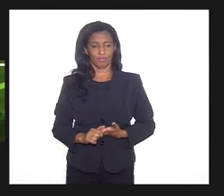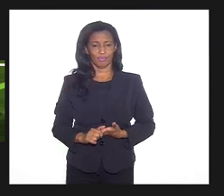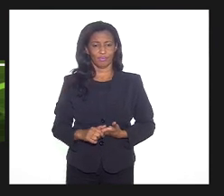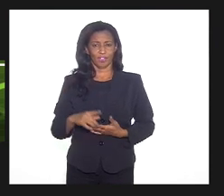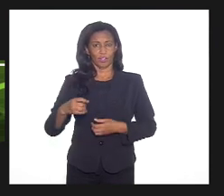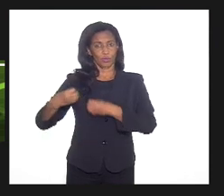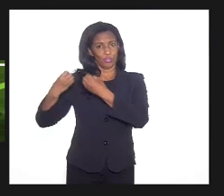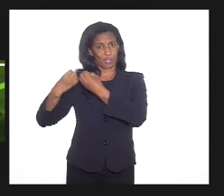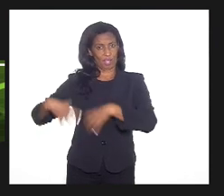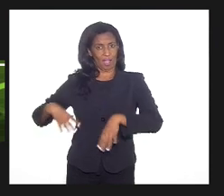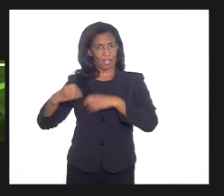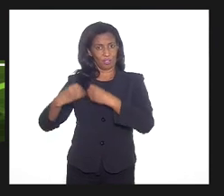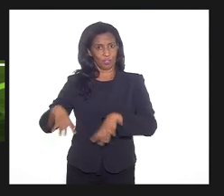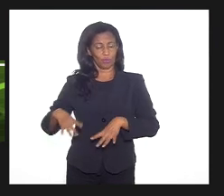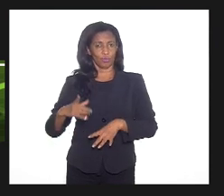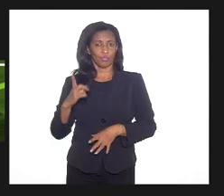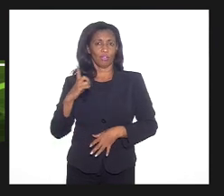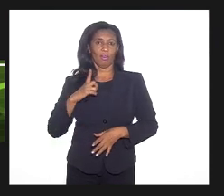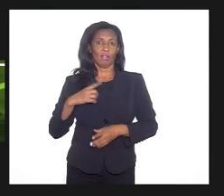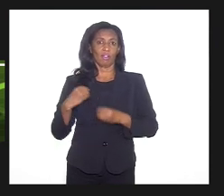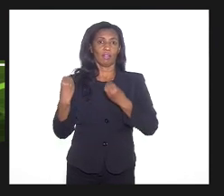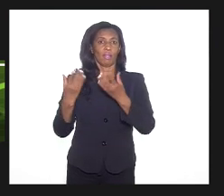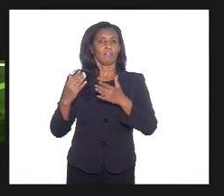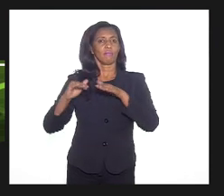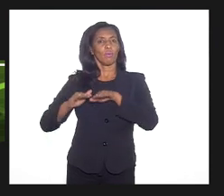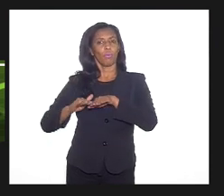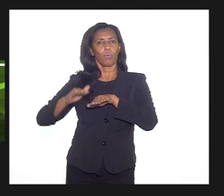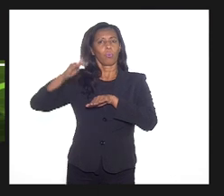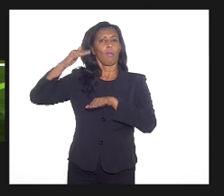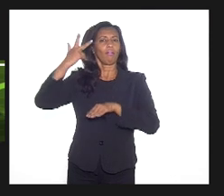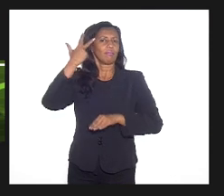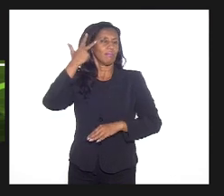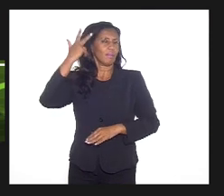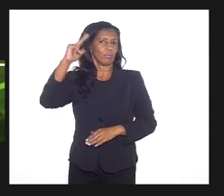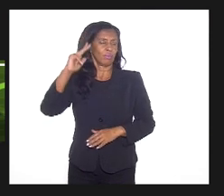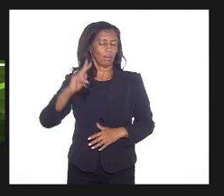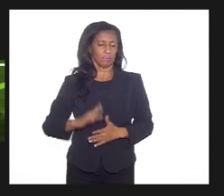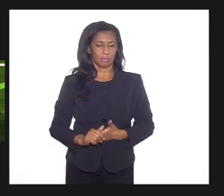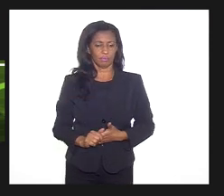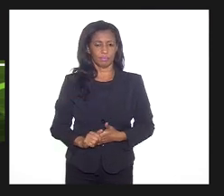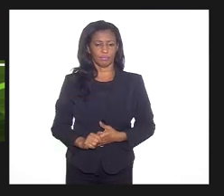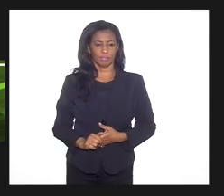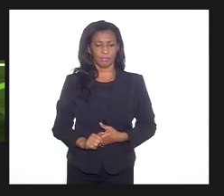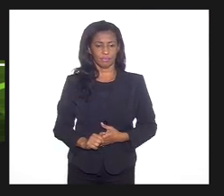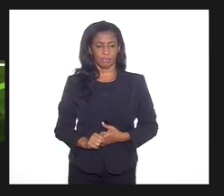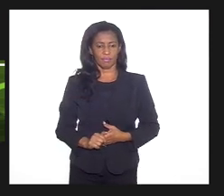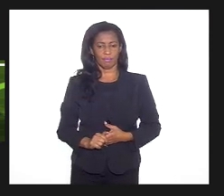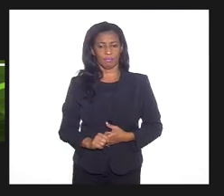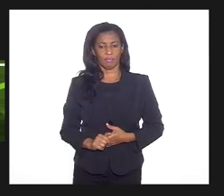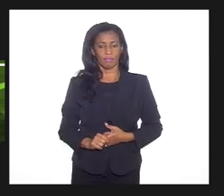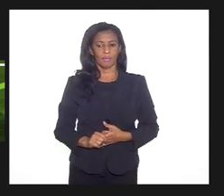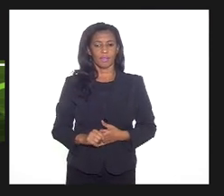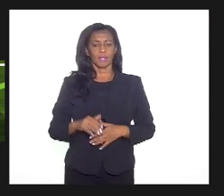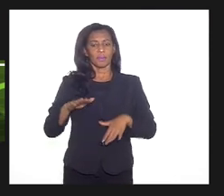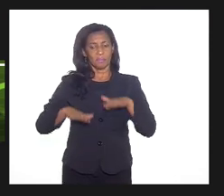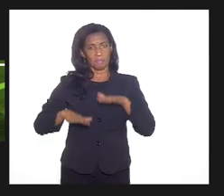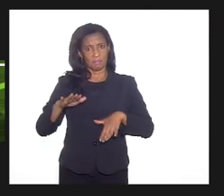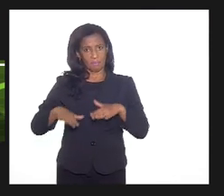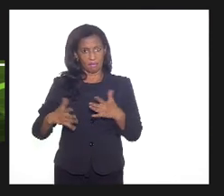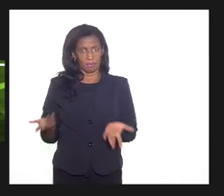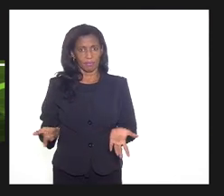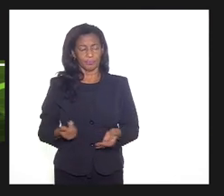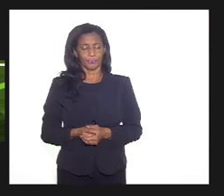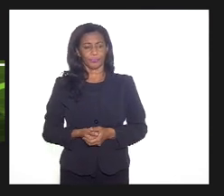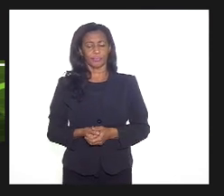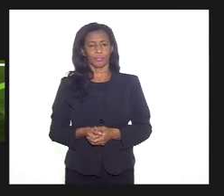de despesas que acabam tendo seu crescimento natural. E, apesar disso, a